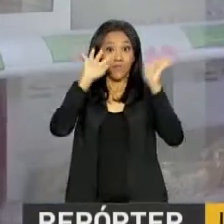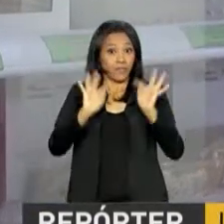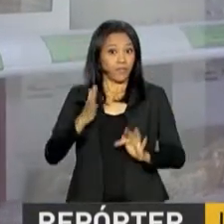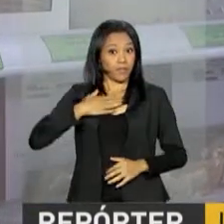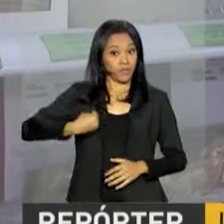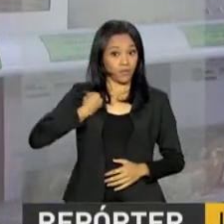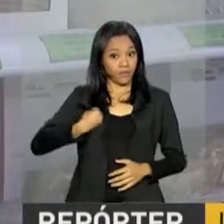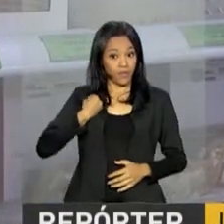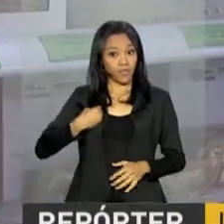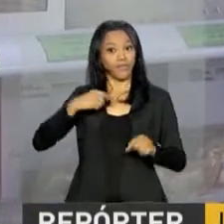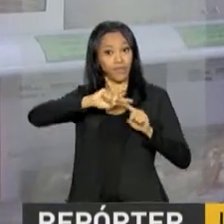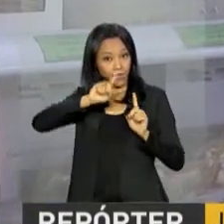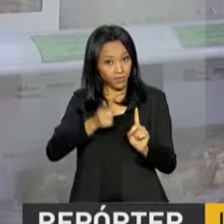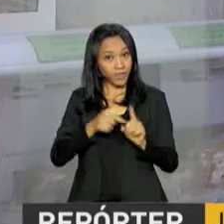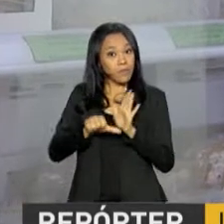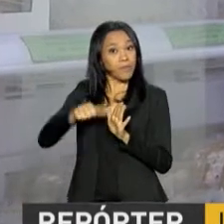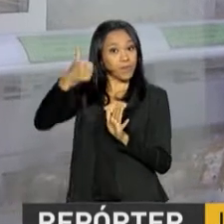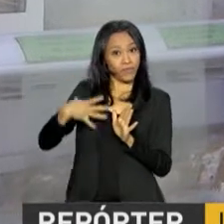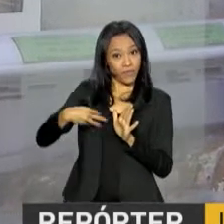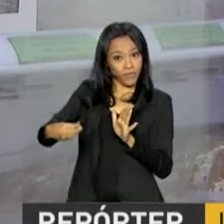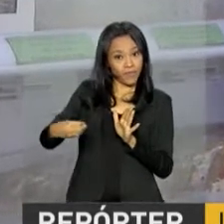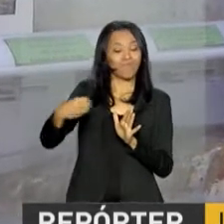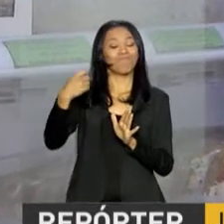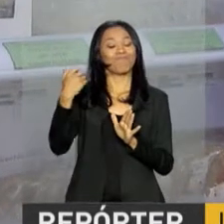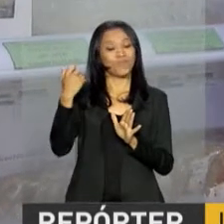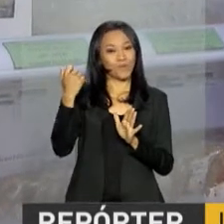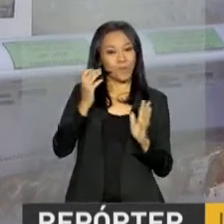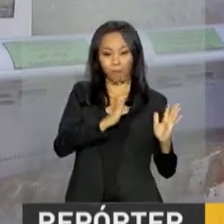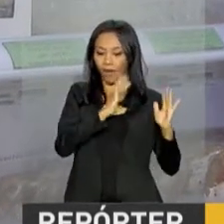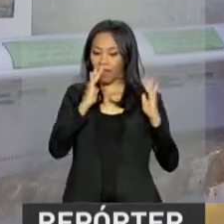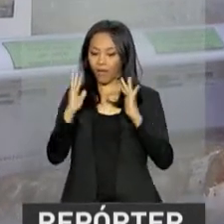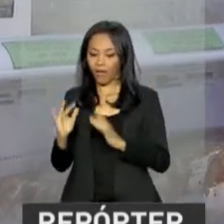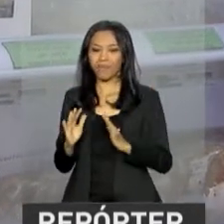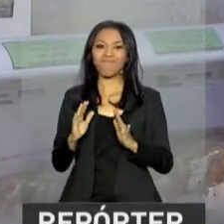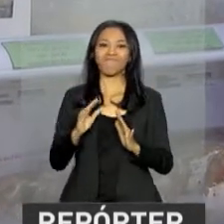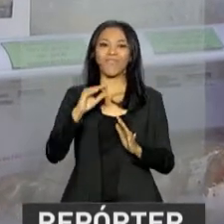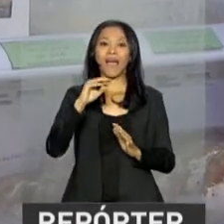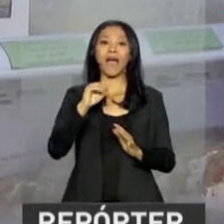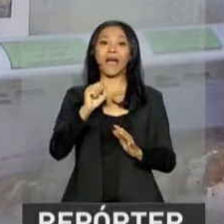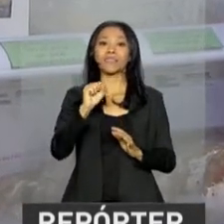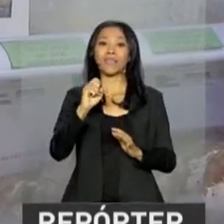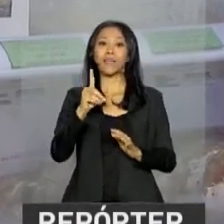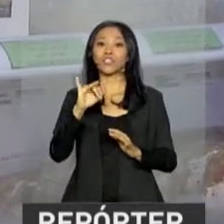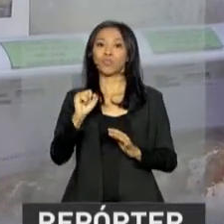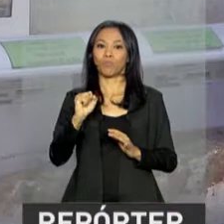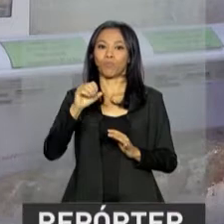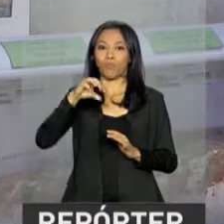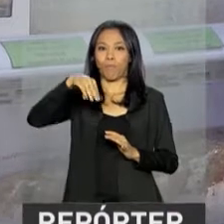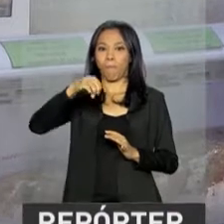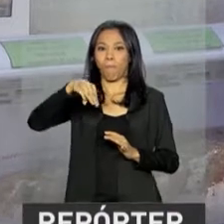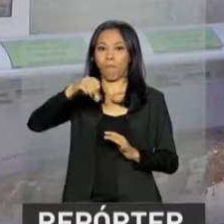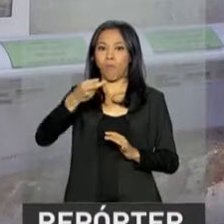que foi durante a gravidez da minha primeira filha passei por um processo de assédio moral e nesse momento eu decidi